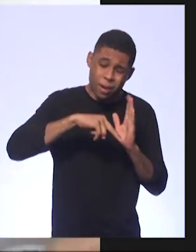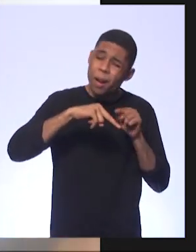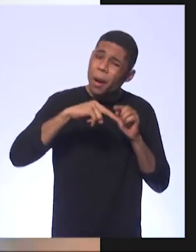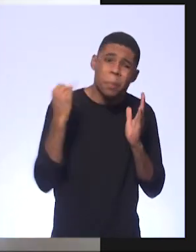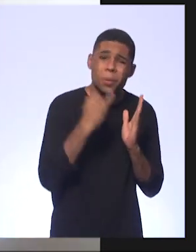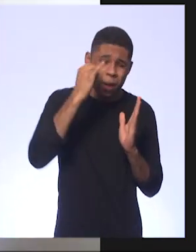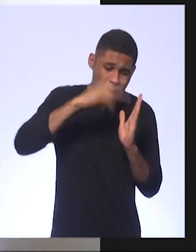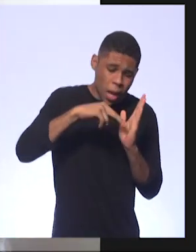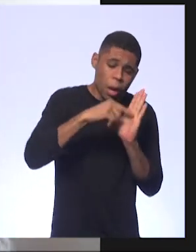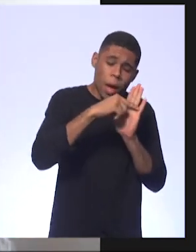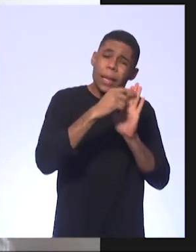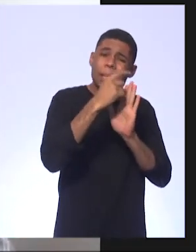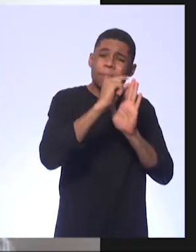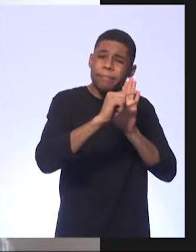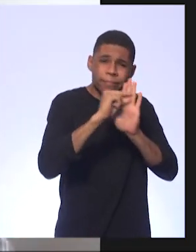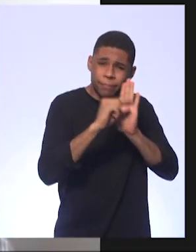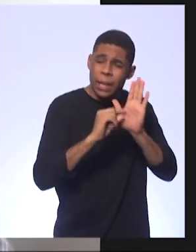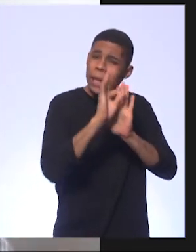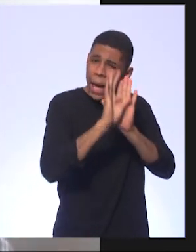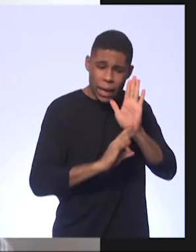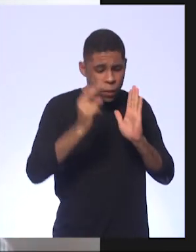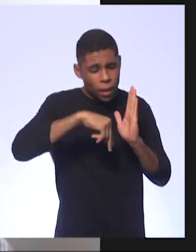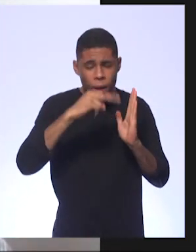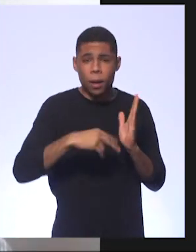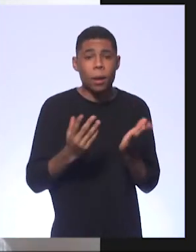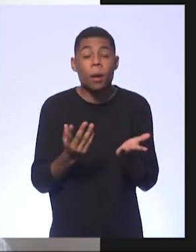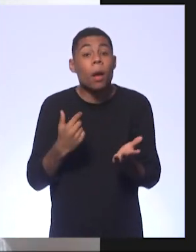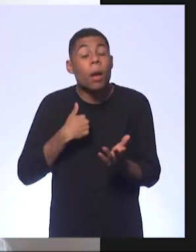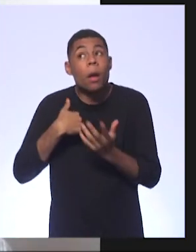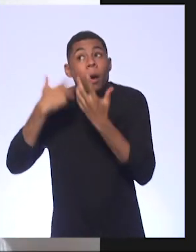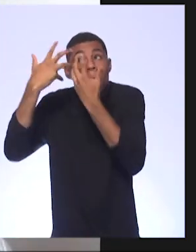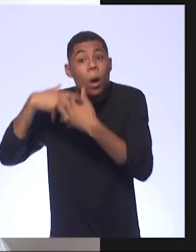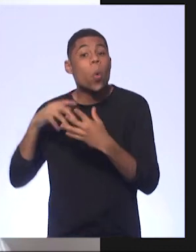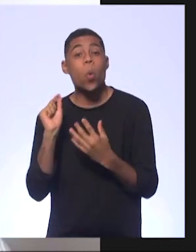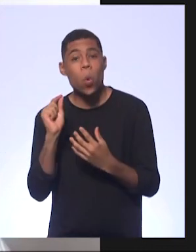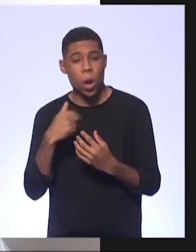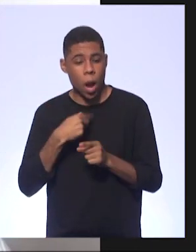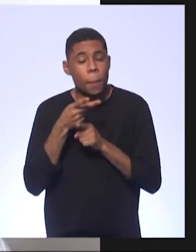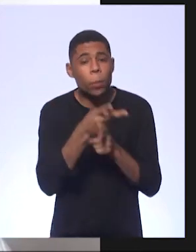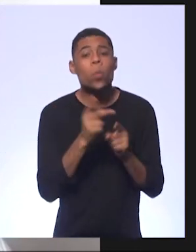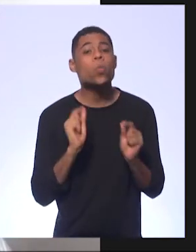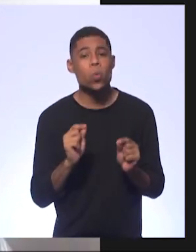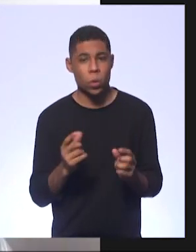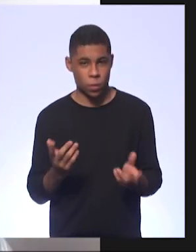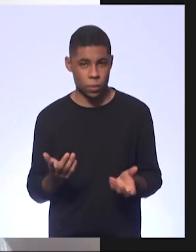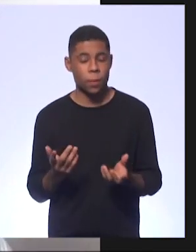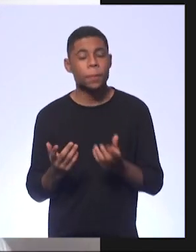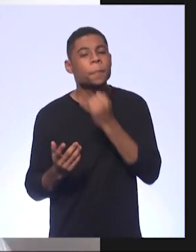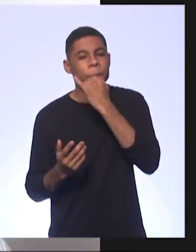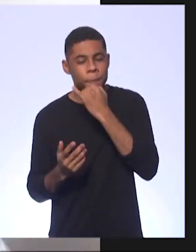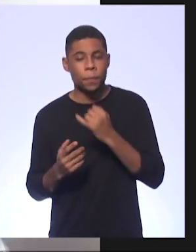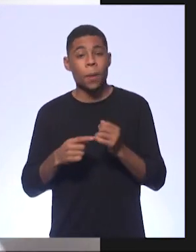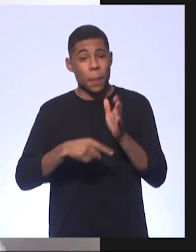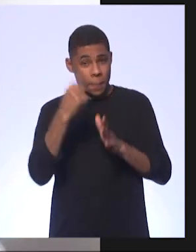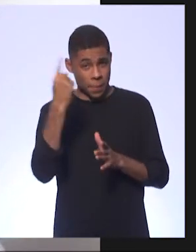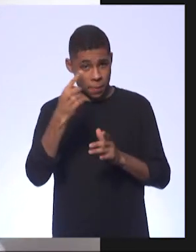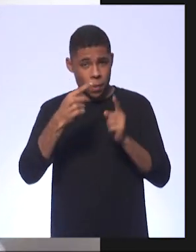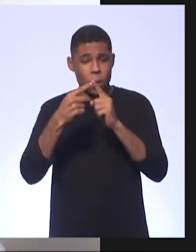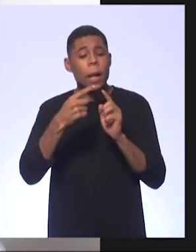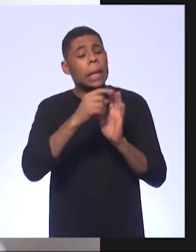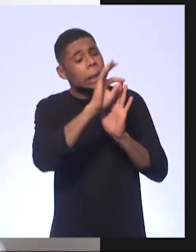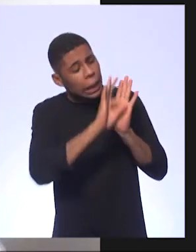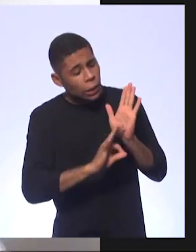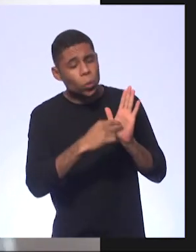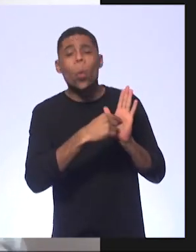texto. Tá? Então, onde está a minha reflexão que eu tenho procurado falar? Primeira coisa, quais